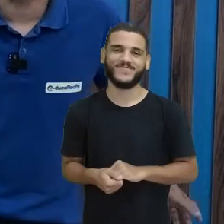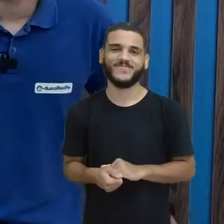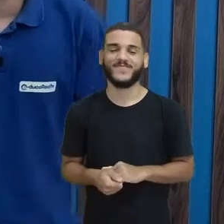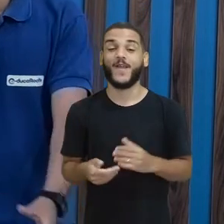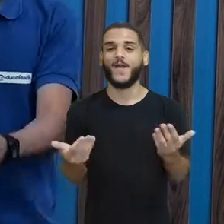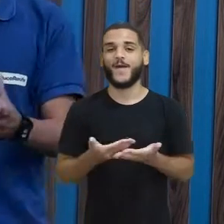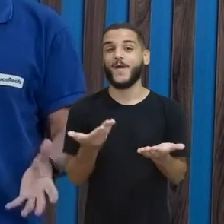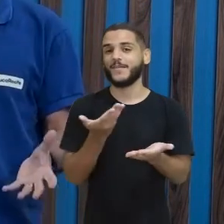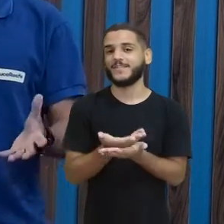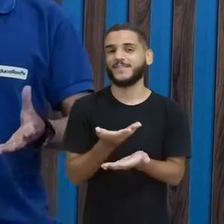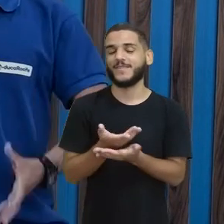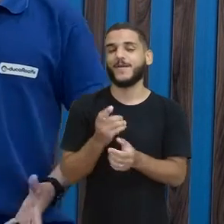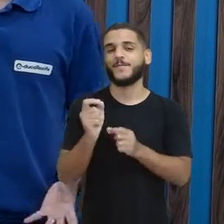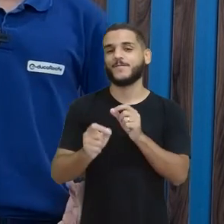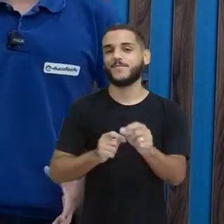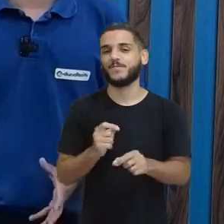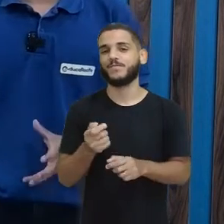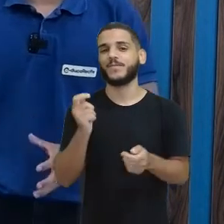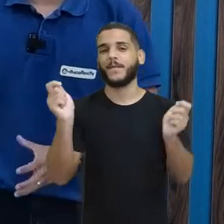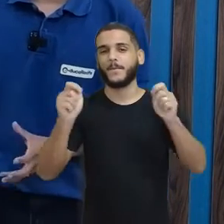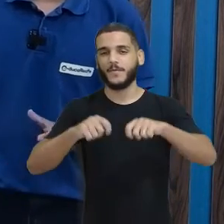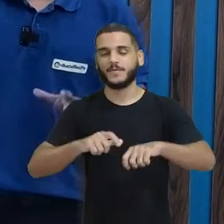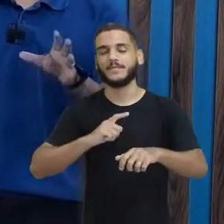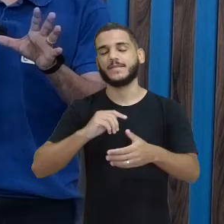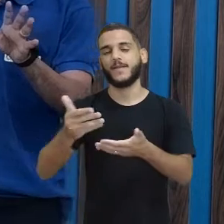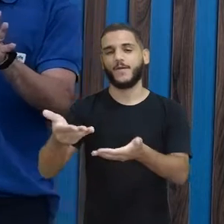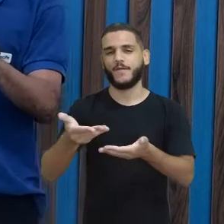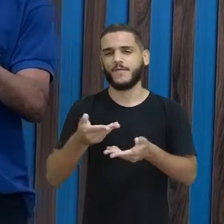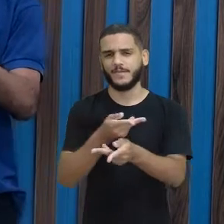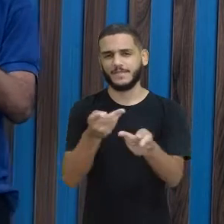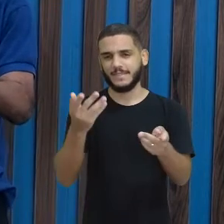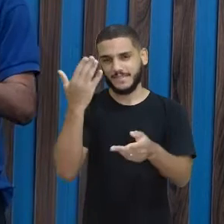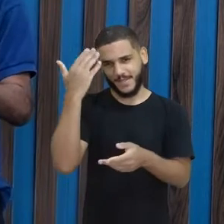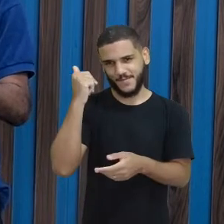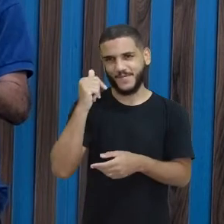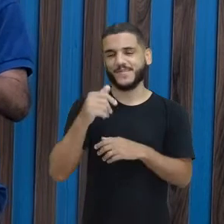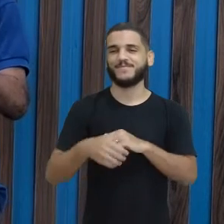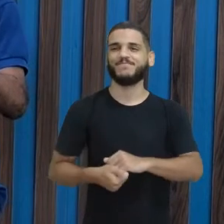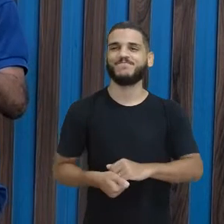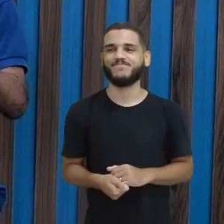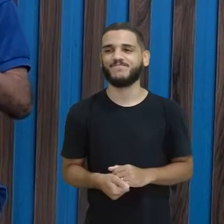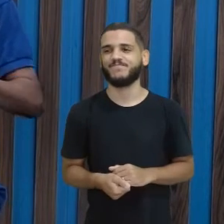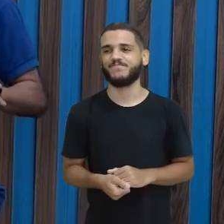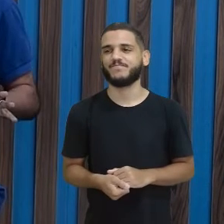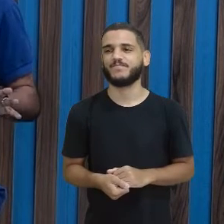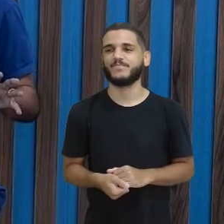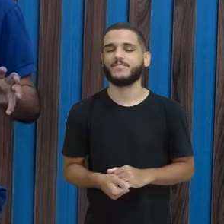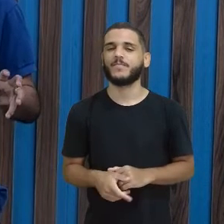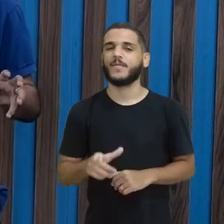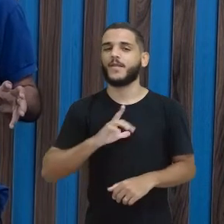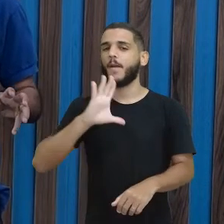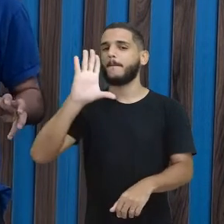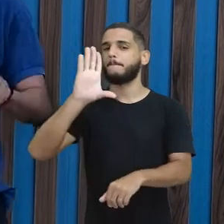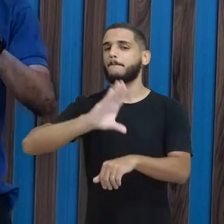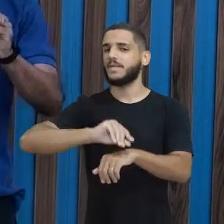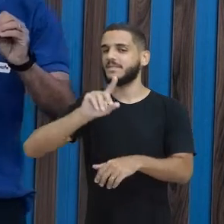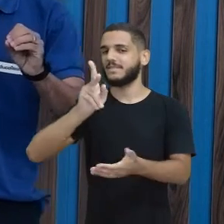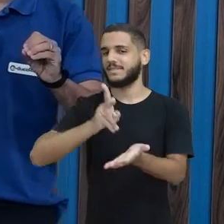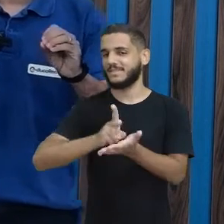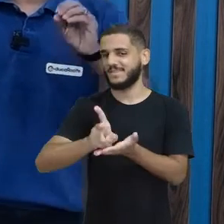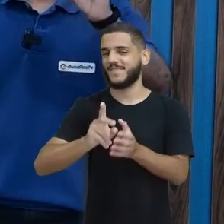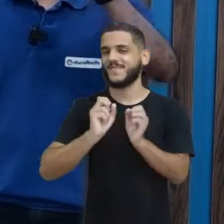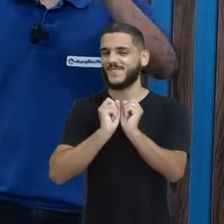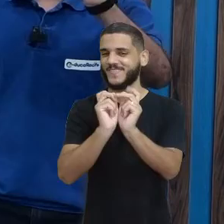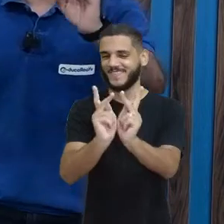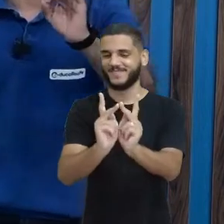um pouquinho de probabilidade. E daqui a pouco vem esse convidado aí que vocês não sabem quem é. Tenha calma. Vocês tiram aquele print lá que vocês sempre fazem, né? Show de